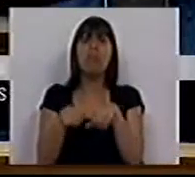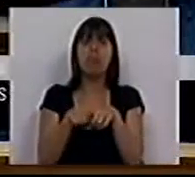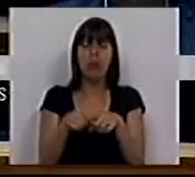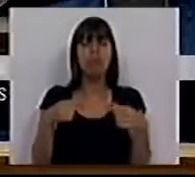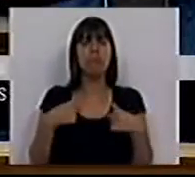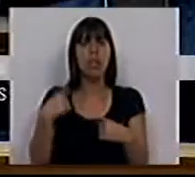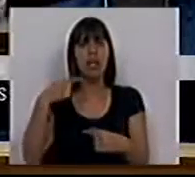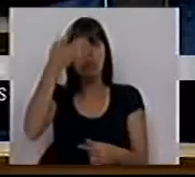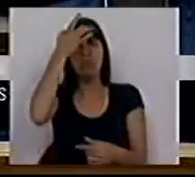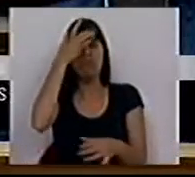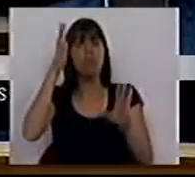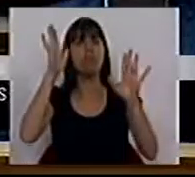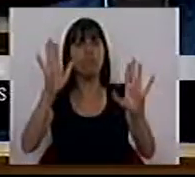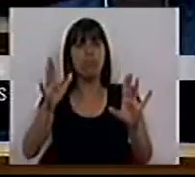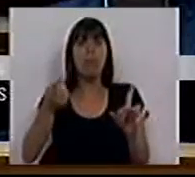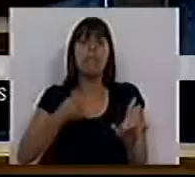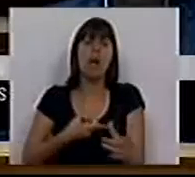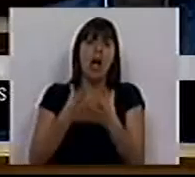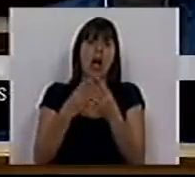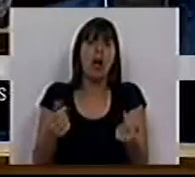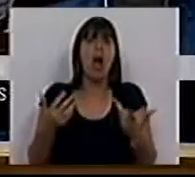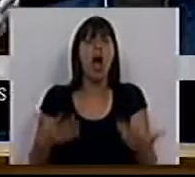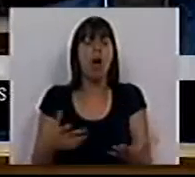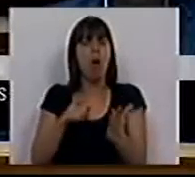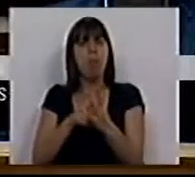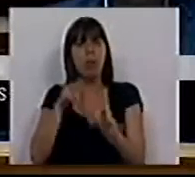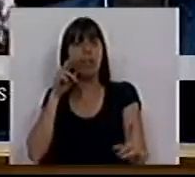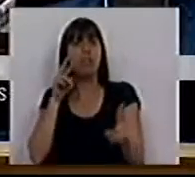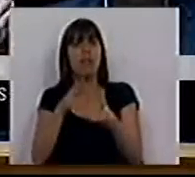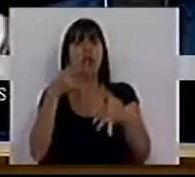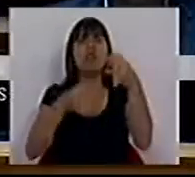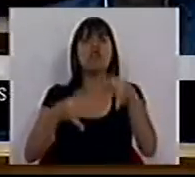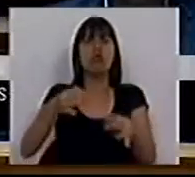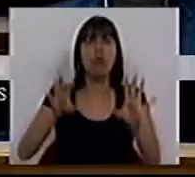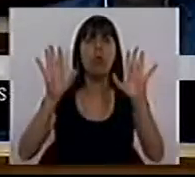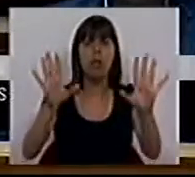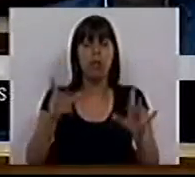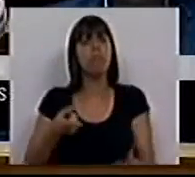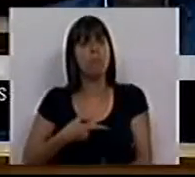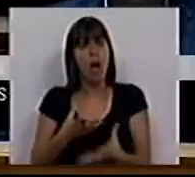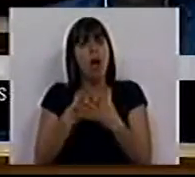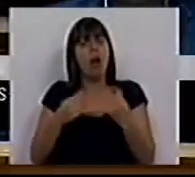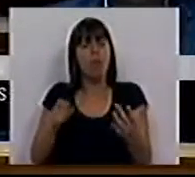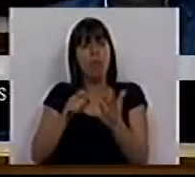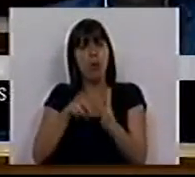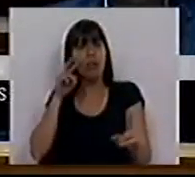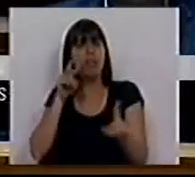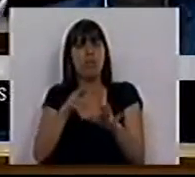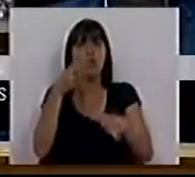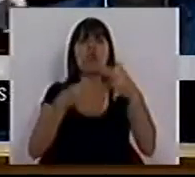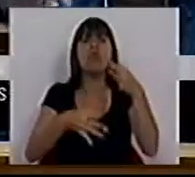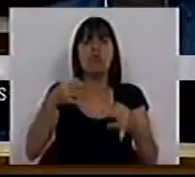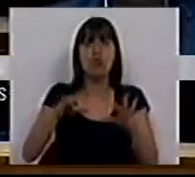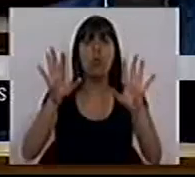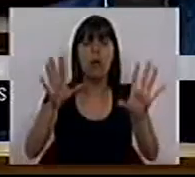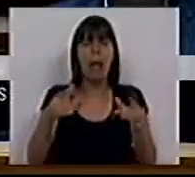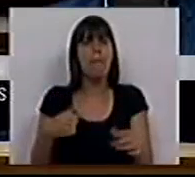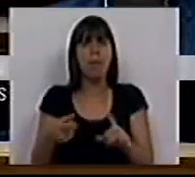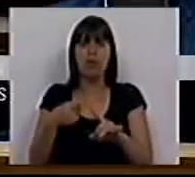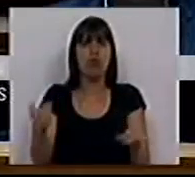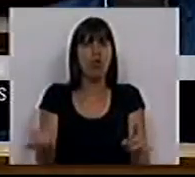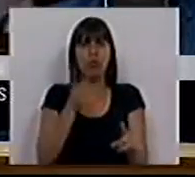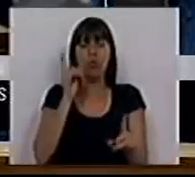politicamente tínhamos um entendimento, teremos que o resolver agora do ponto de vista jurídico. Teremos que o resolver do ponto de vista jurídico. Mas não